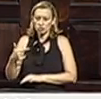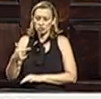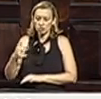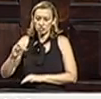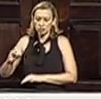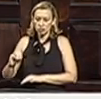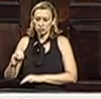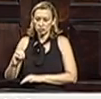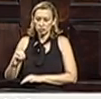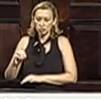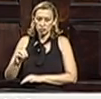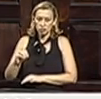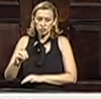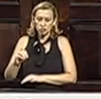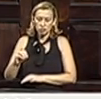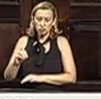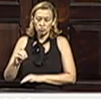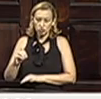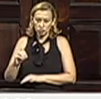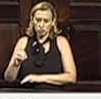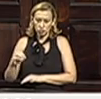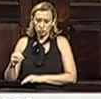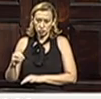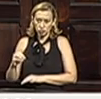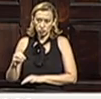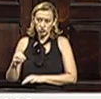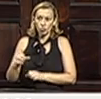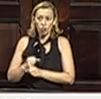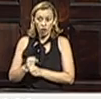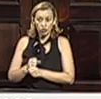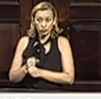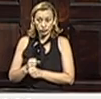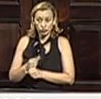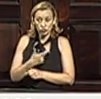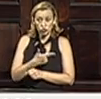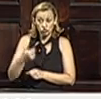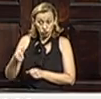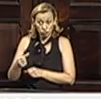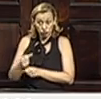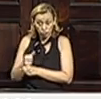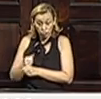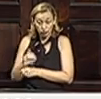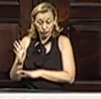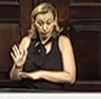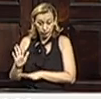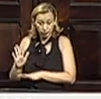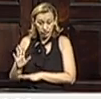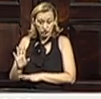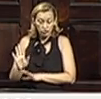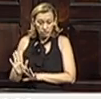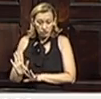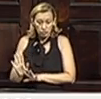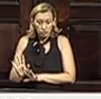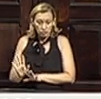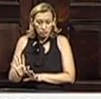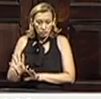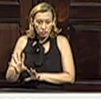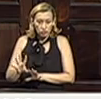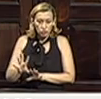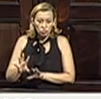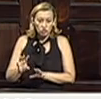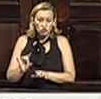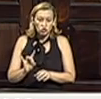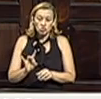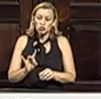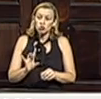2.364,57. Isso vai ser corrigido. 2.000? Isso vai ser corrigido porque todas foram aumentadas em 5%. É uma emenda que só inclui, não altera o valor